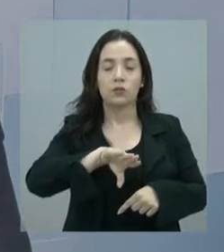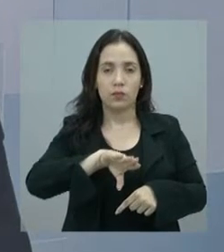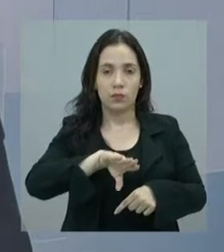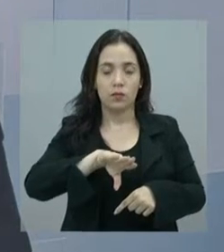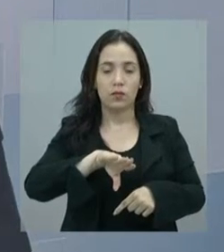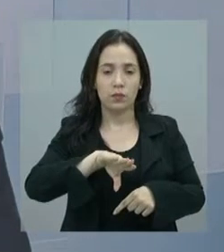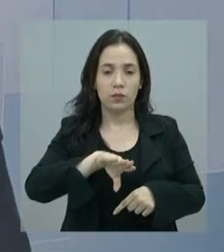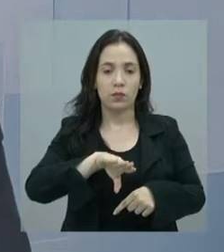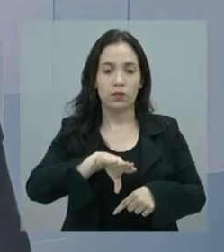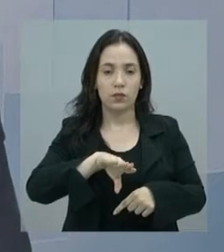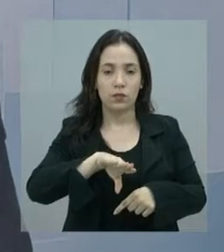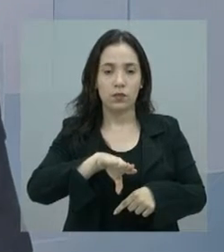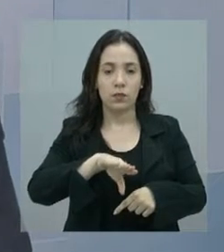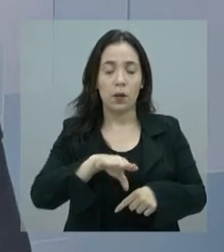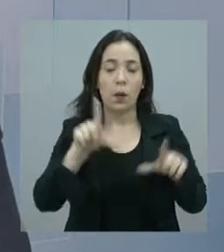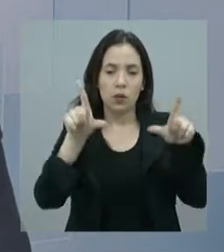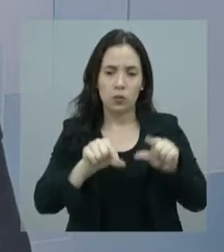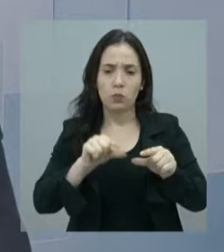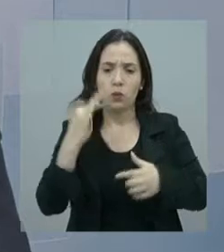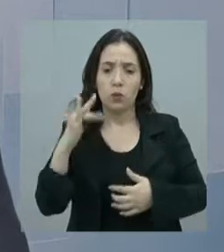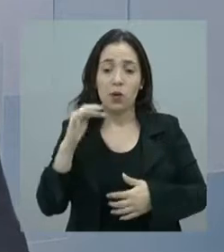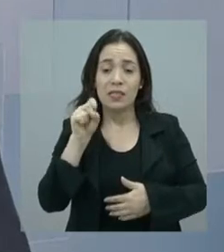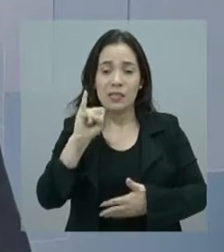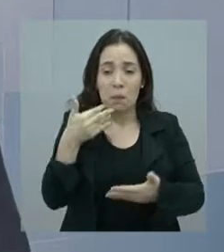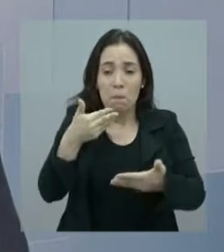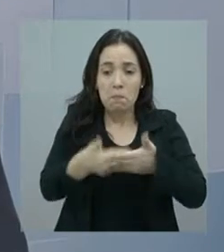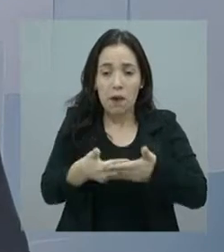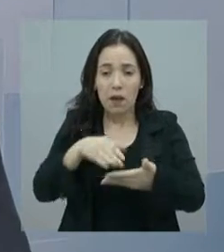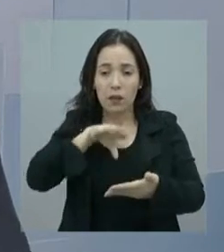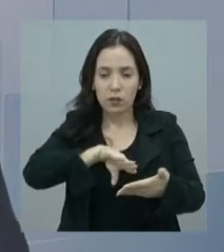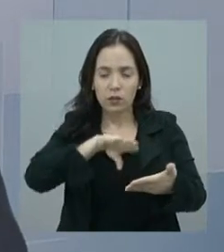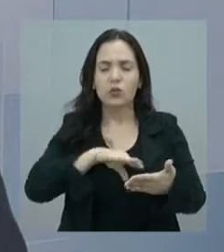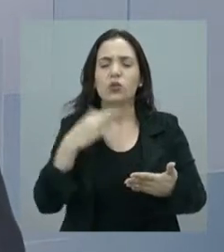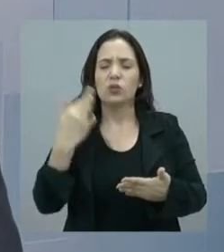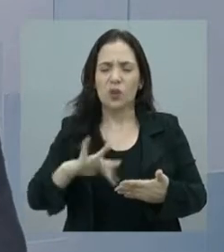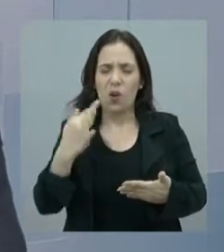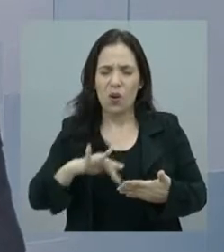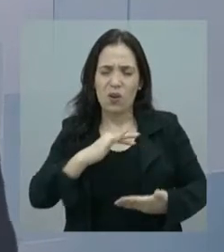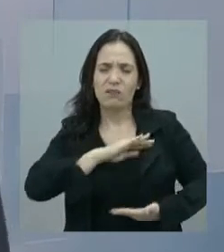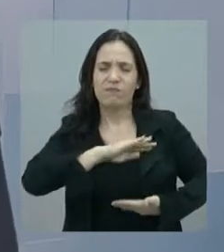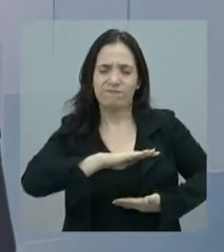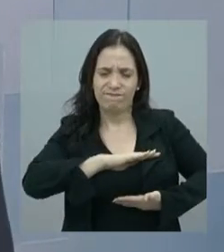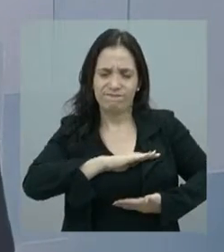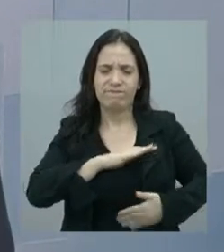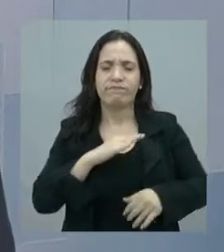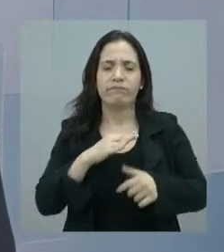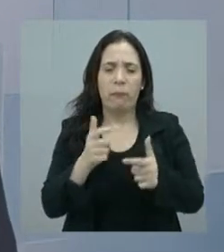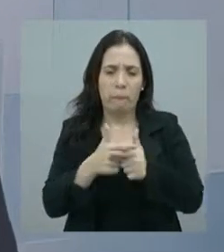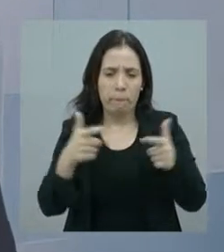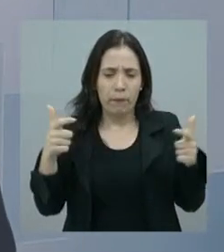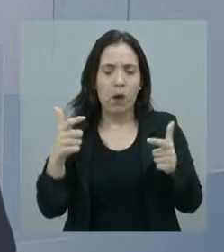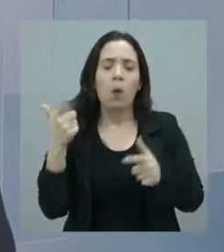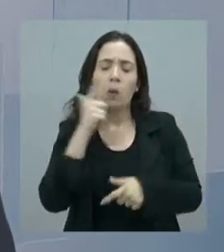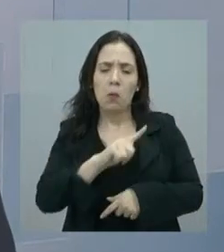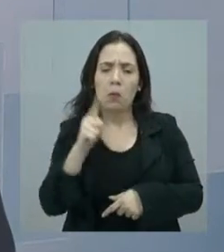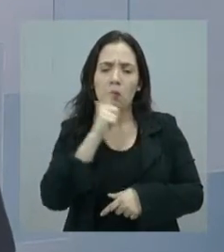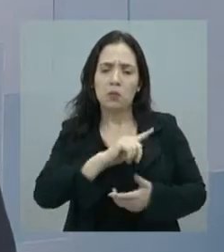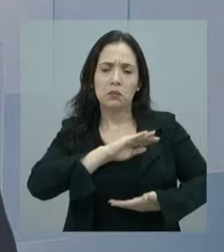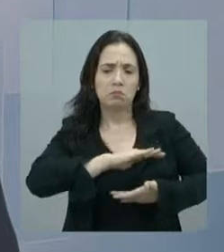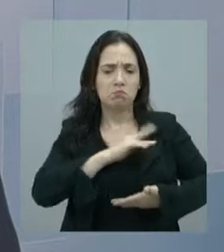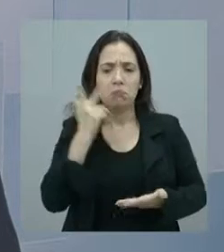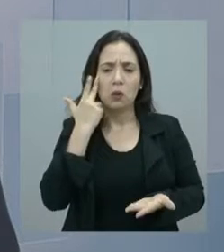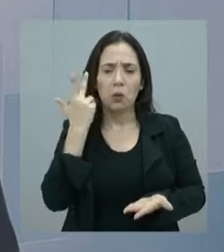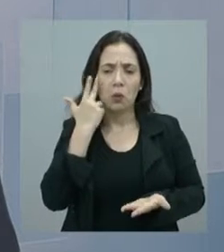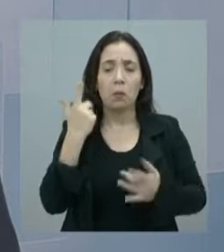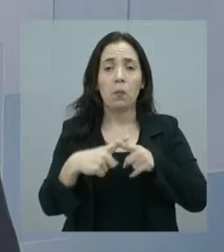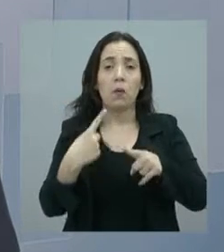eles provocam menos dor. Quando é próximo, no período menstrual, dói mais. Então, a maioria consegue fazer com esses exames